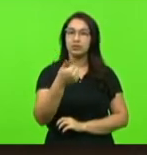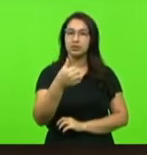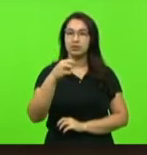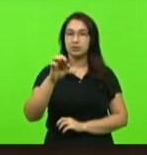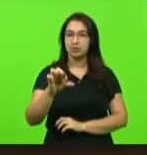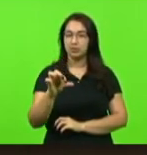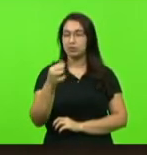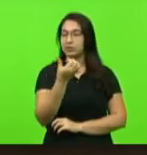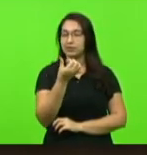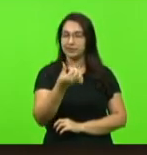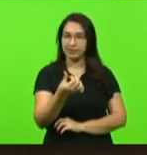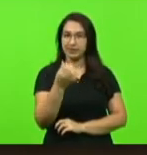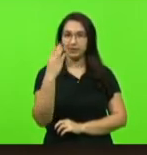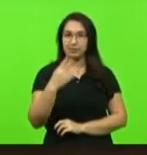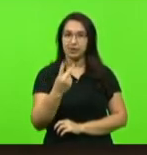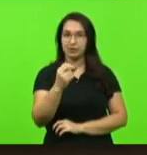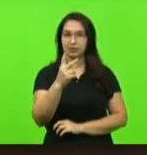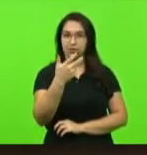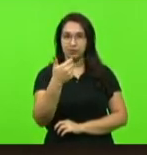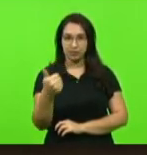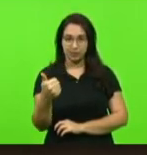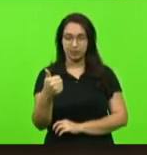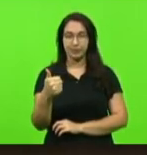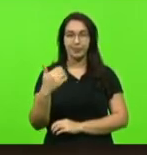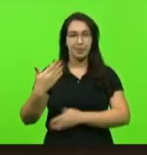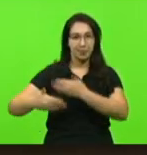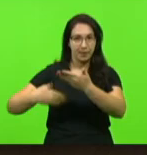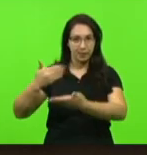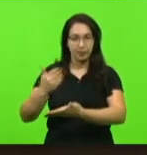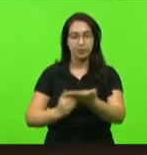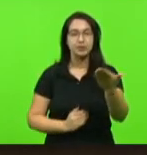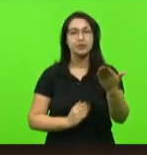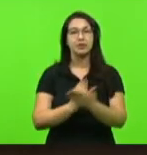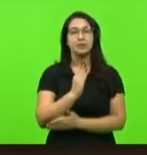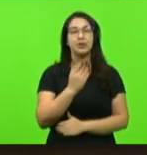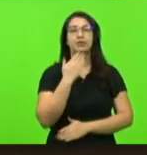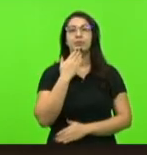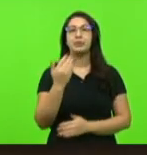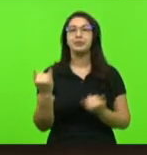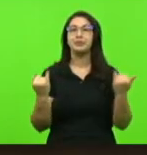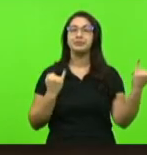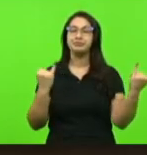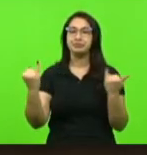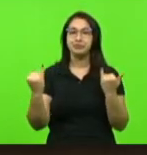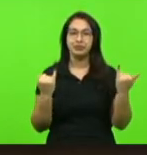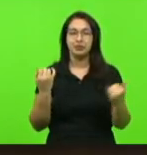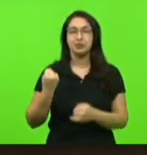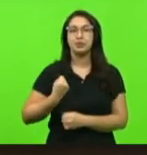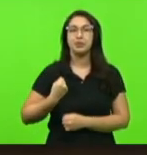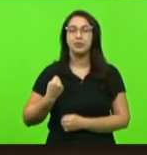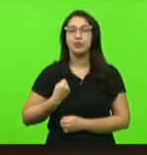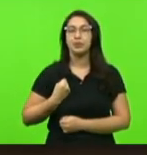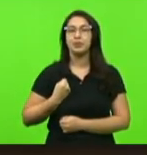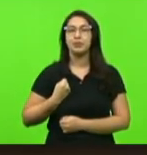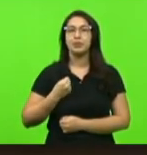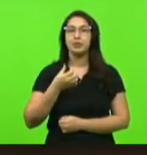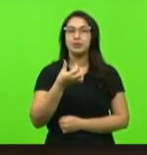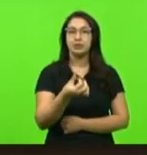2021. Prosseguindo, foram aprovados os pedidos de informação número